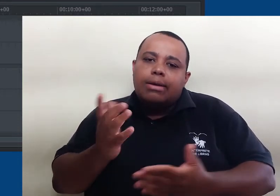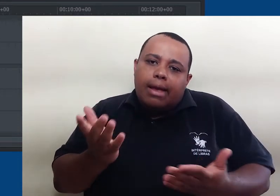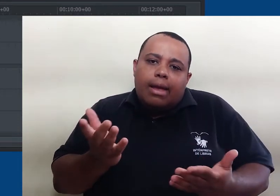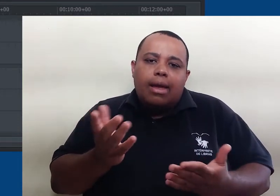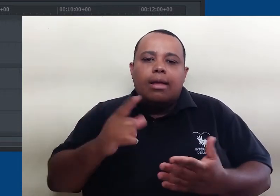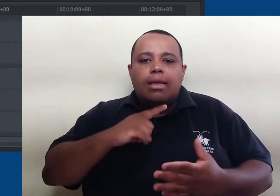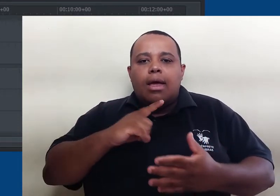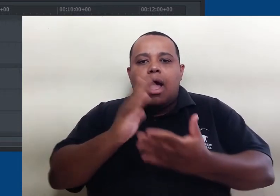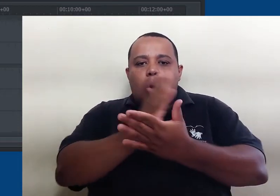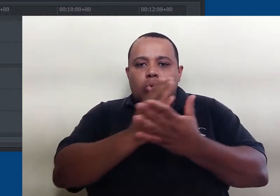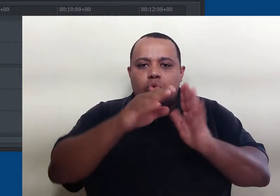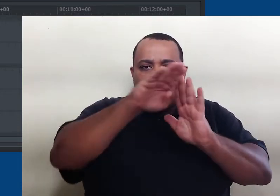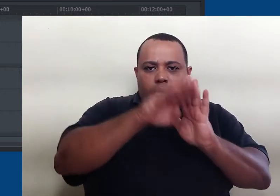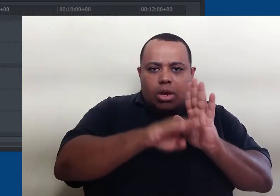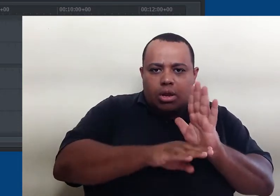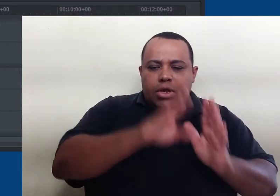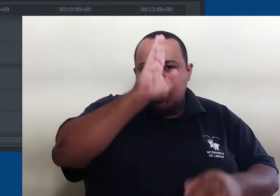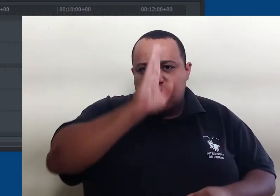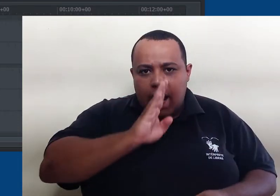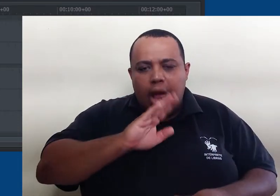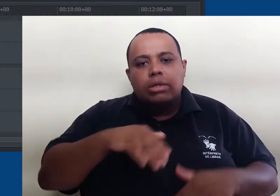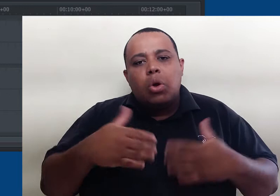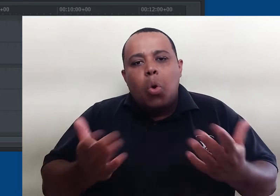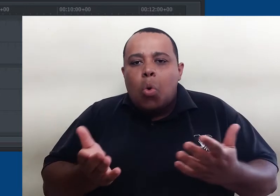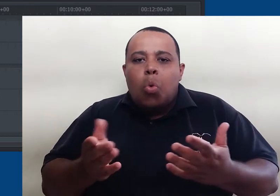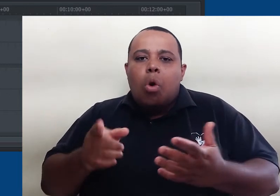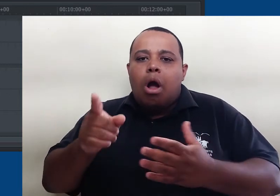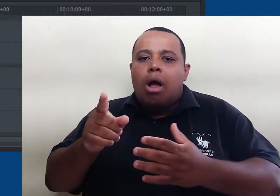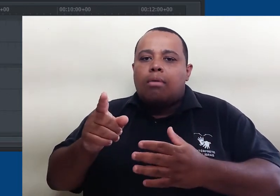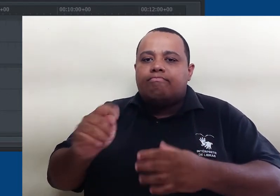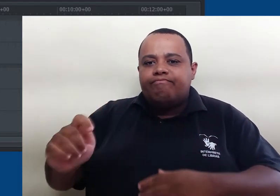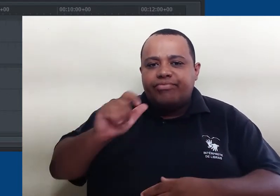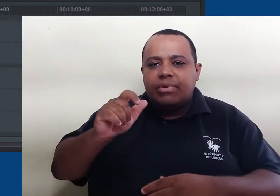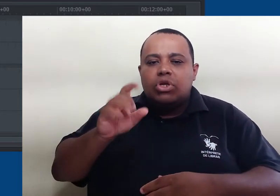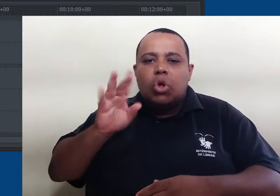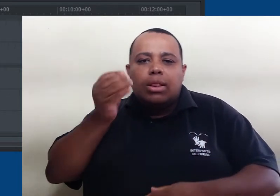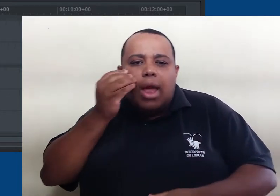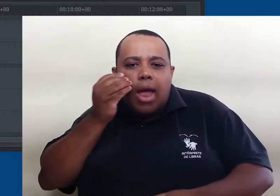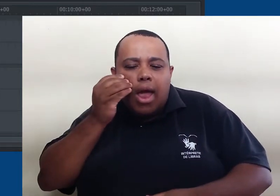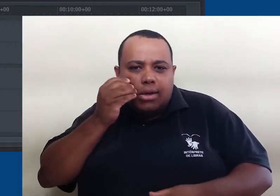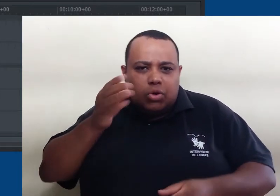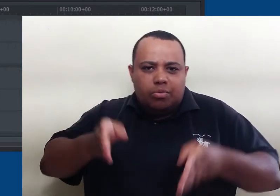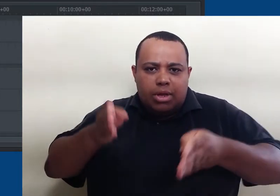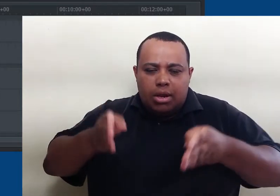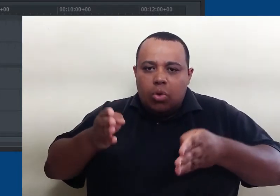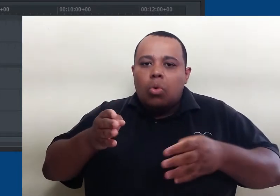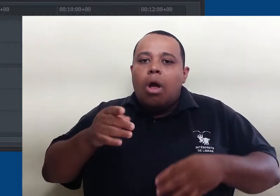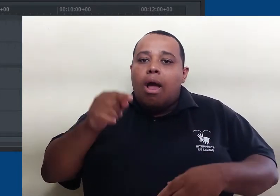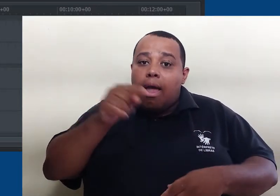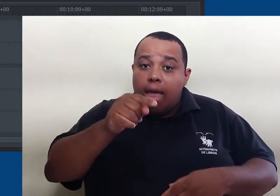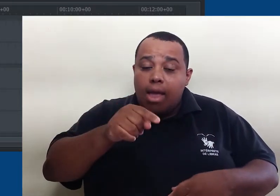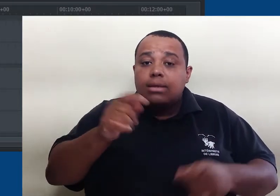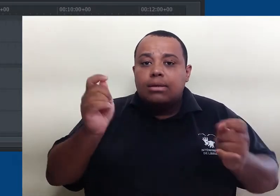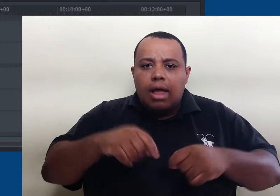que tem essa versão gratuita, mas você pode pagar também, esse foi o que eu achei que tem mais funcionalidades e que daria mais possibilidade de